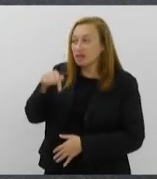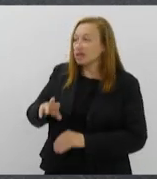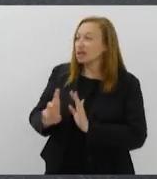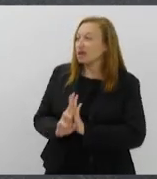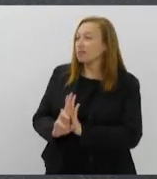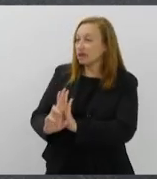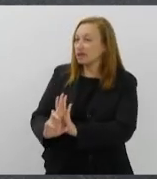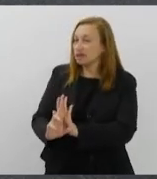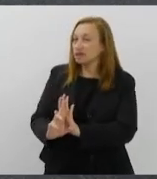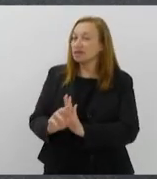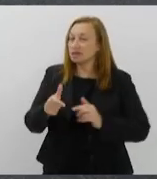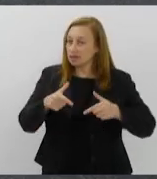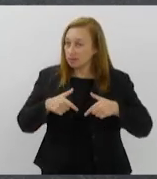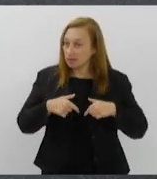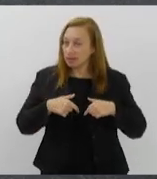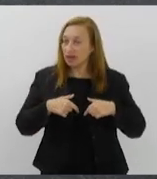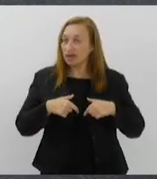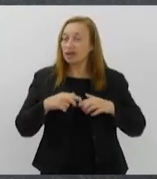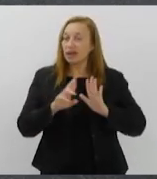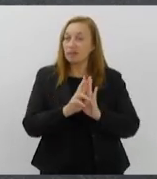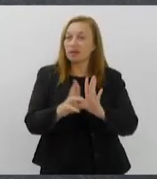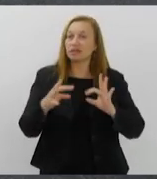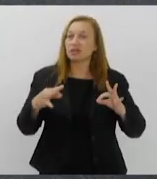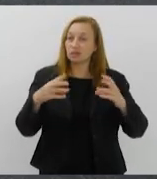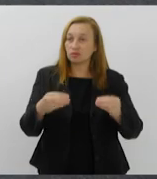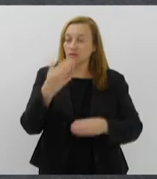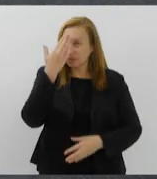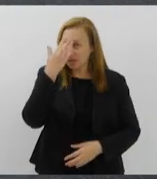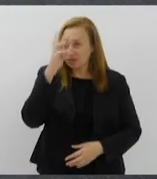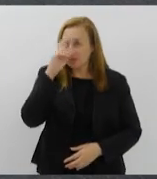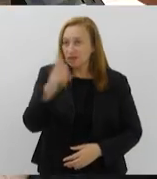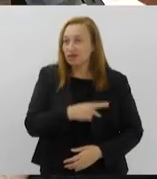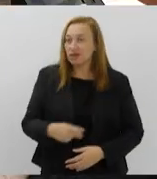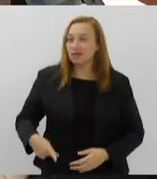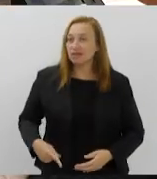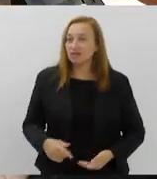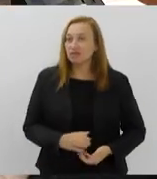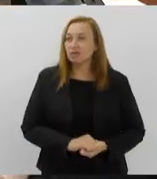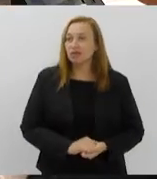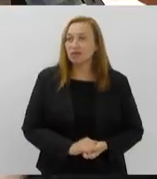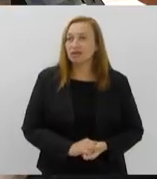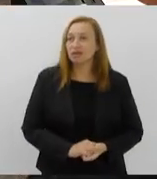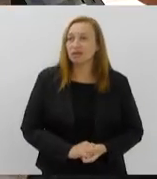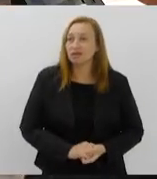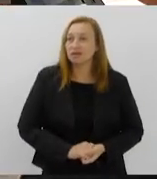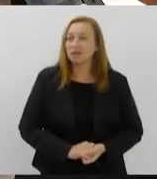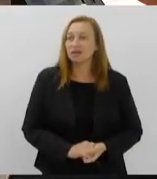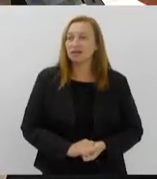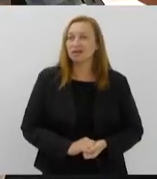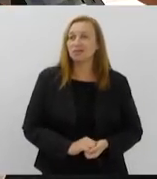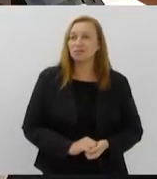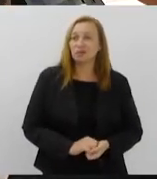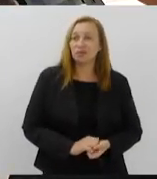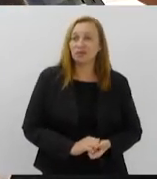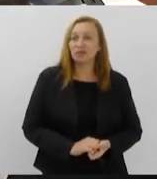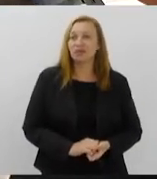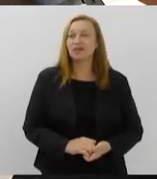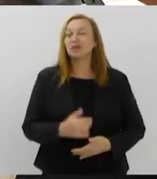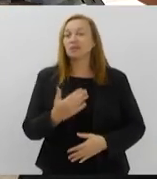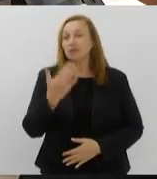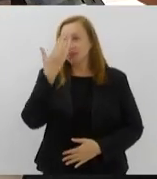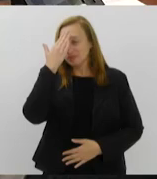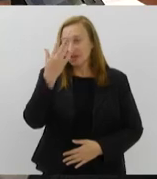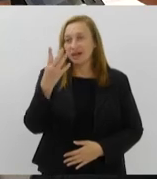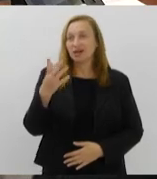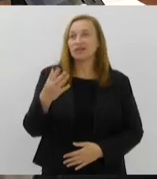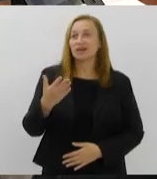representam, essa medalha representa tudo isso. Muito obrigado, senhor presidente. Obrigado, querido amigo deputado Jordi.